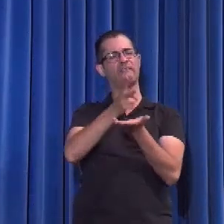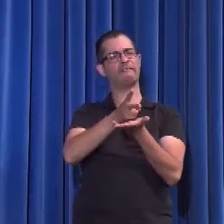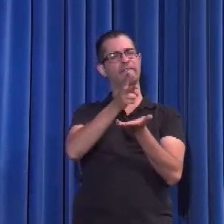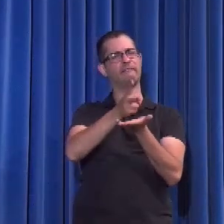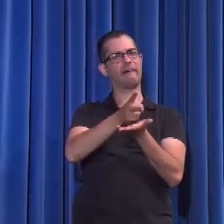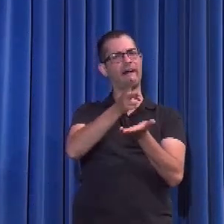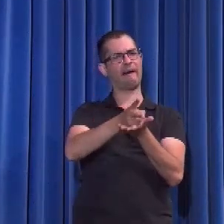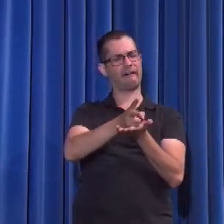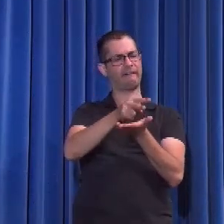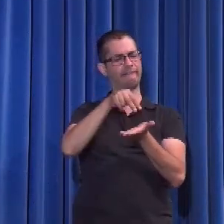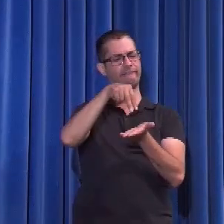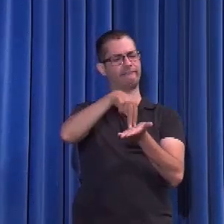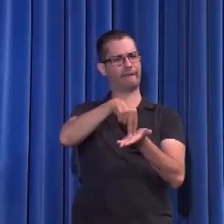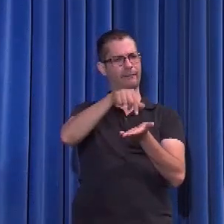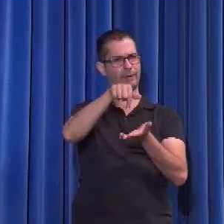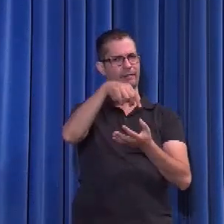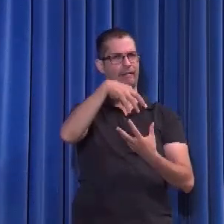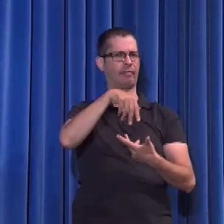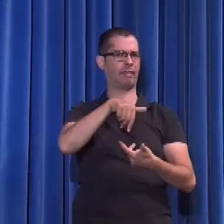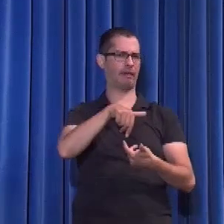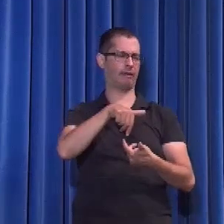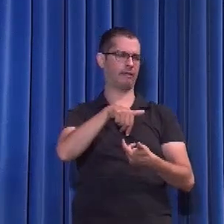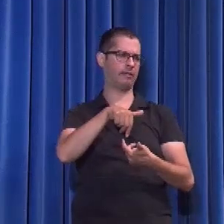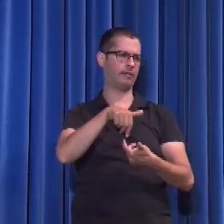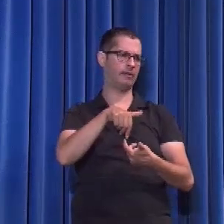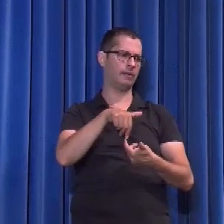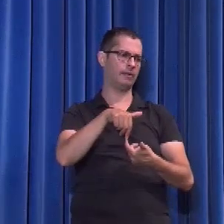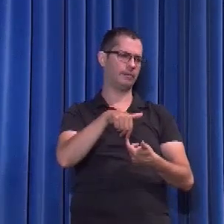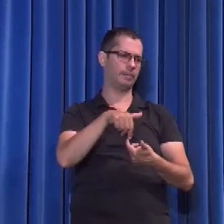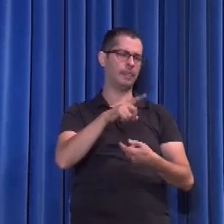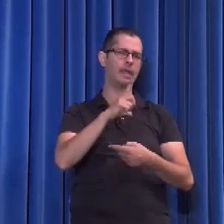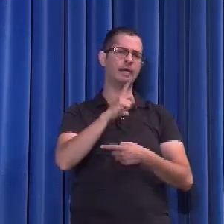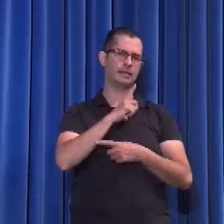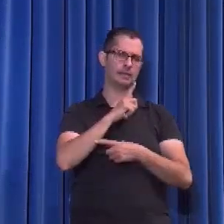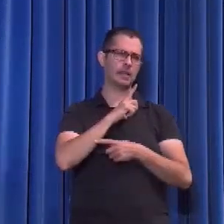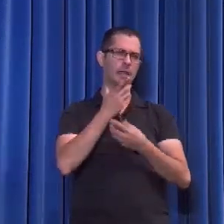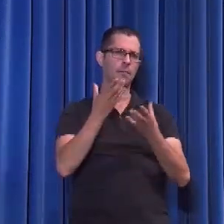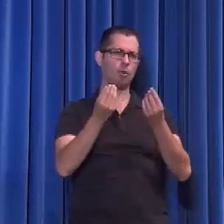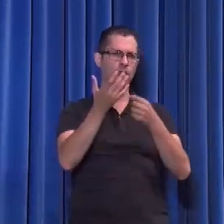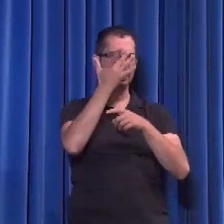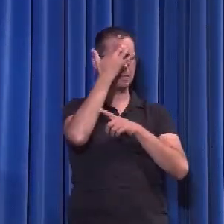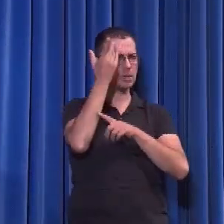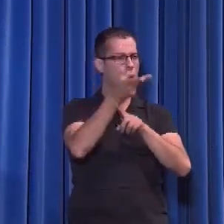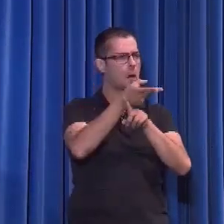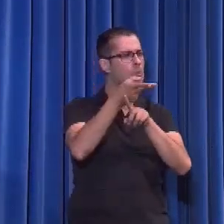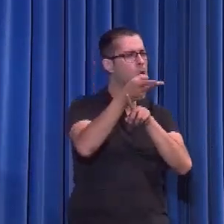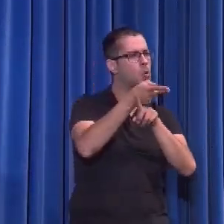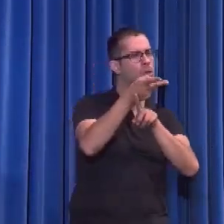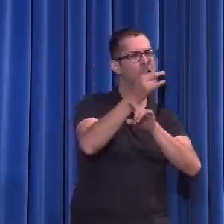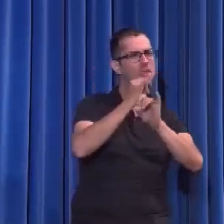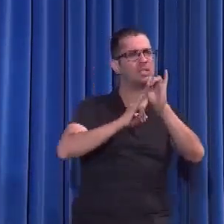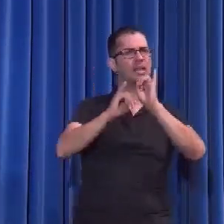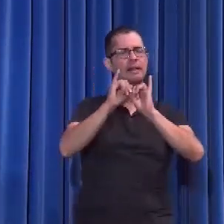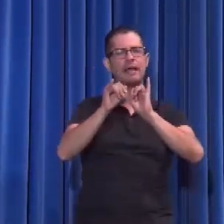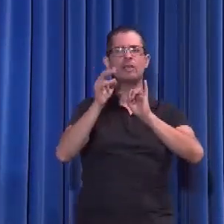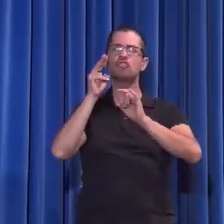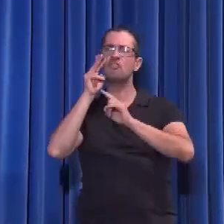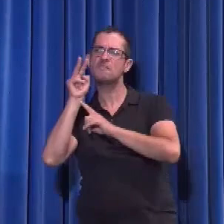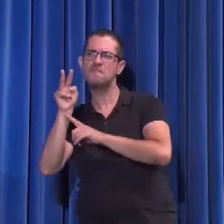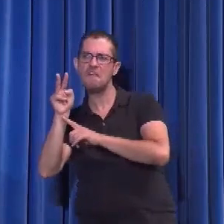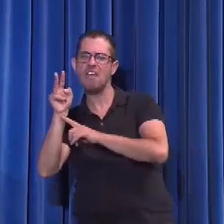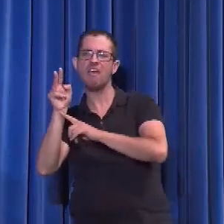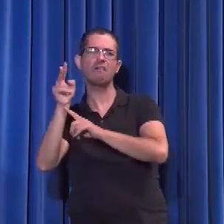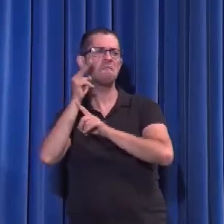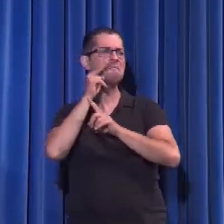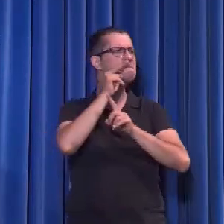devem andar. Tem muita gente percorrendo a internet, ouve um aqui, ouve outro ali, ouve